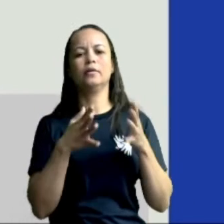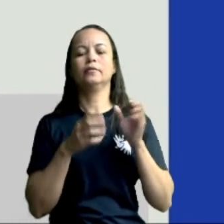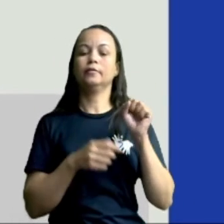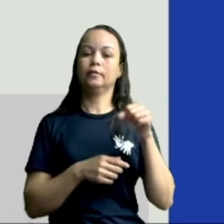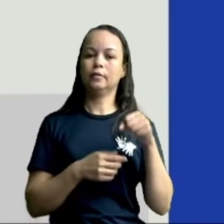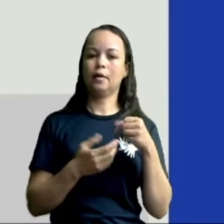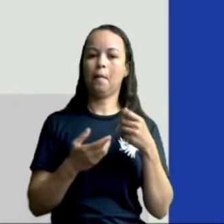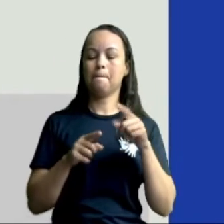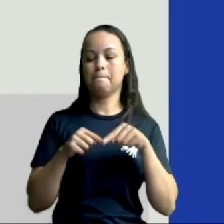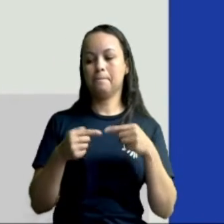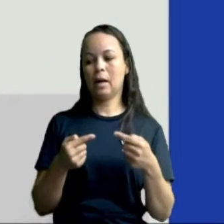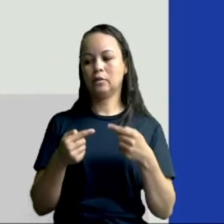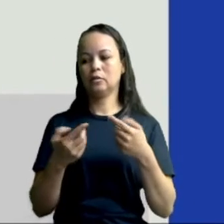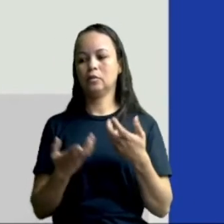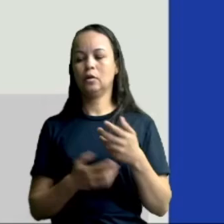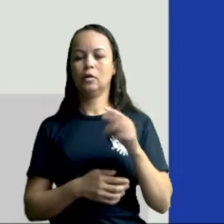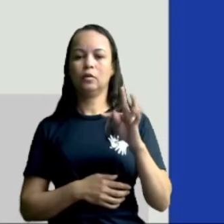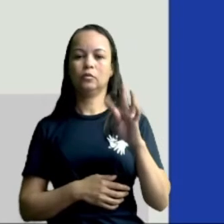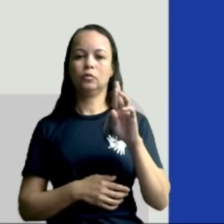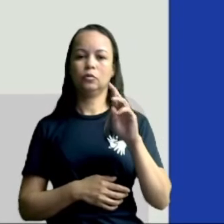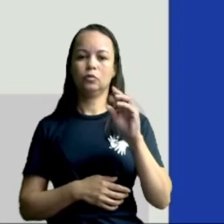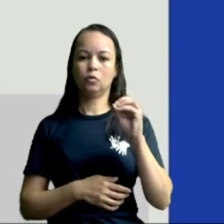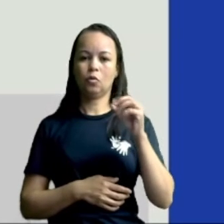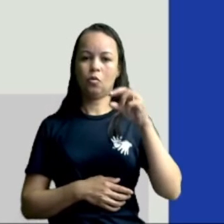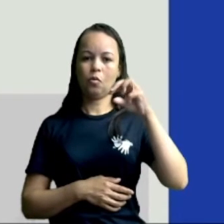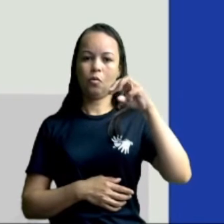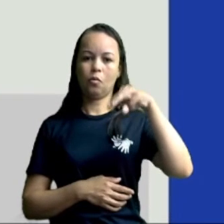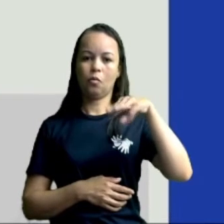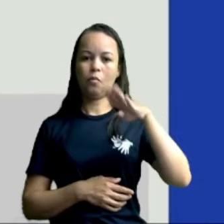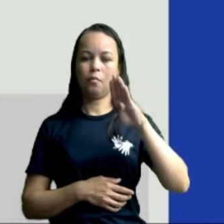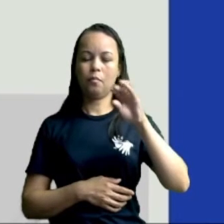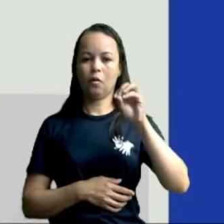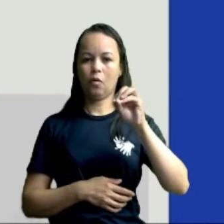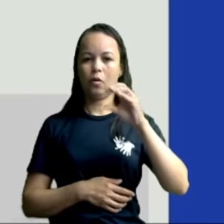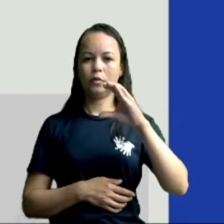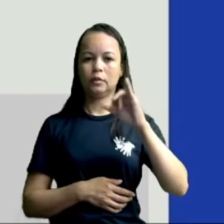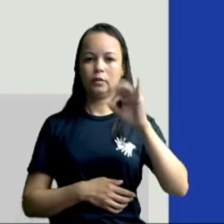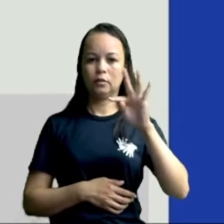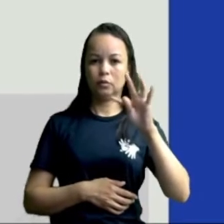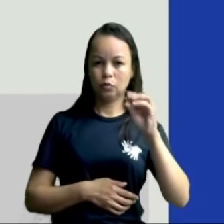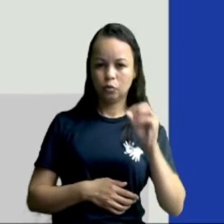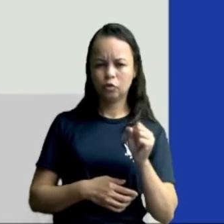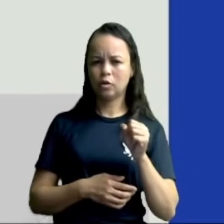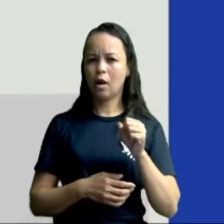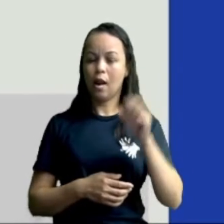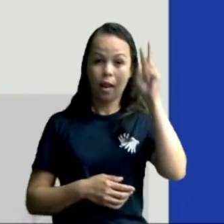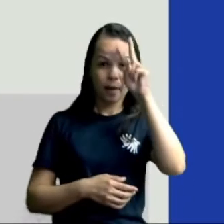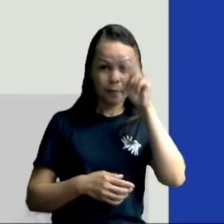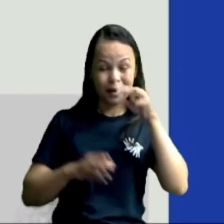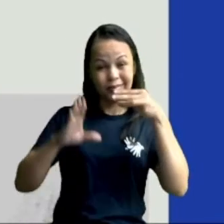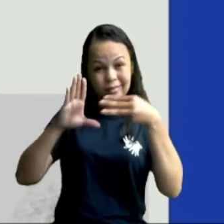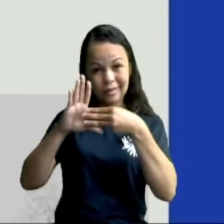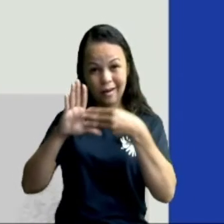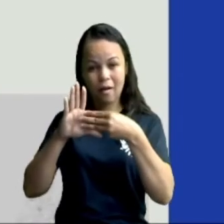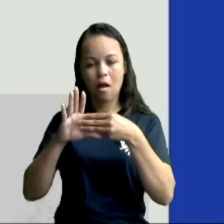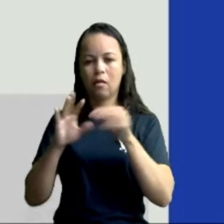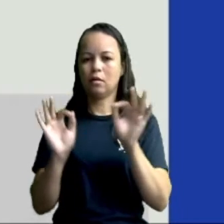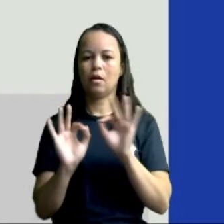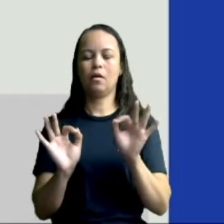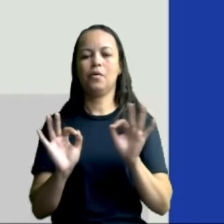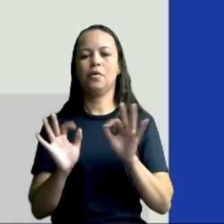dizer, os trombócitos, têm uma função singular. E lembrando, eles não são células, tá? Eles são estruturas, são